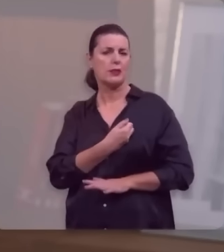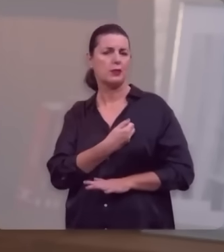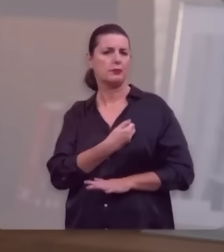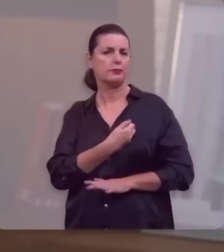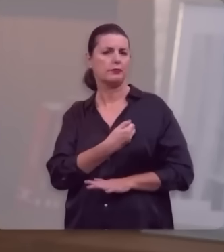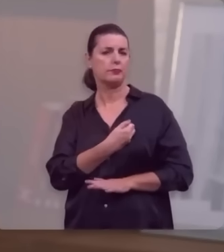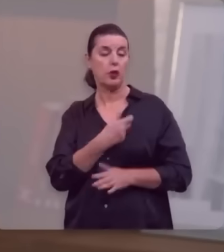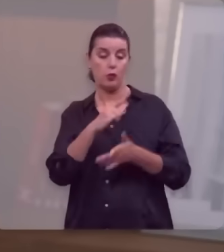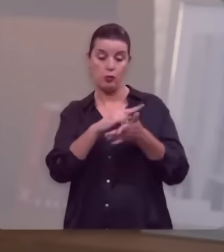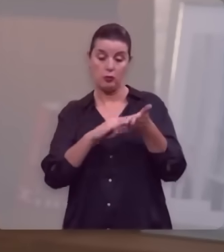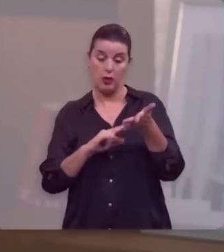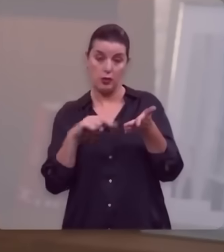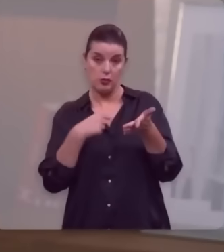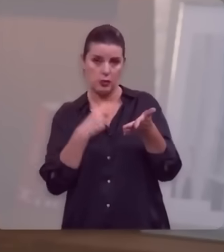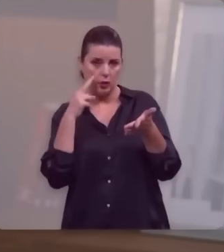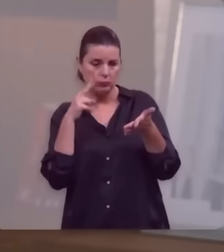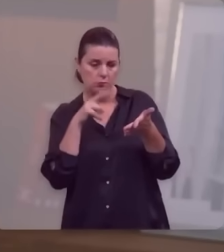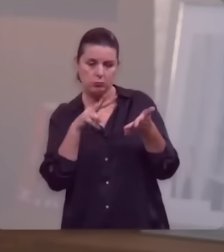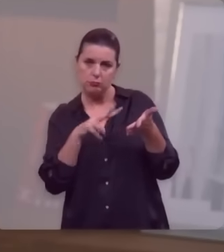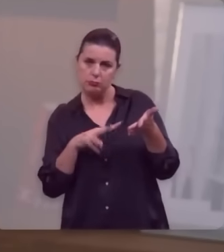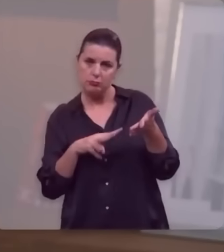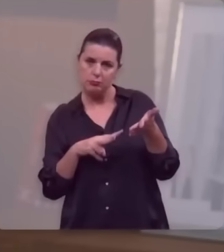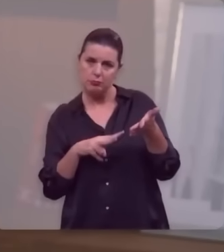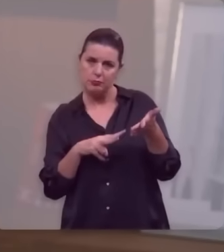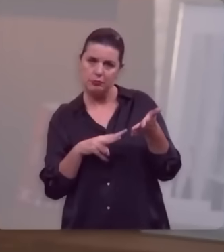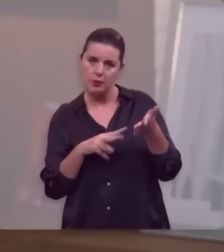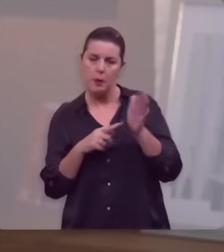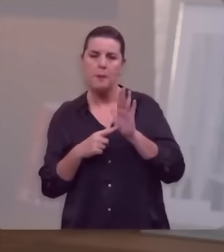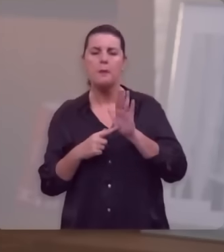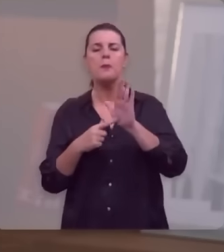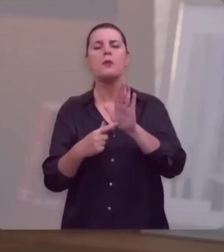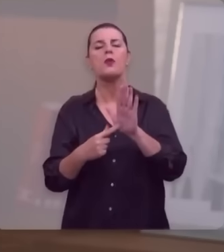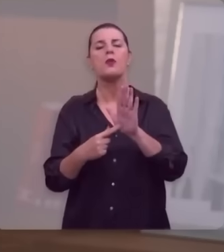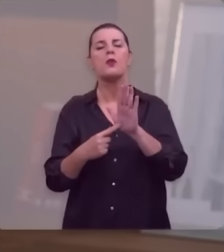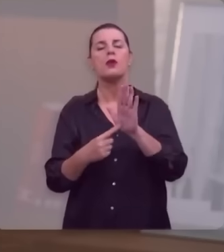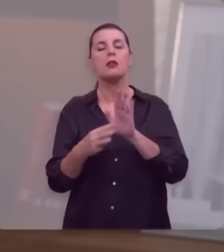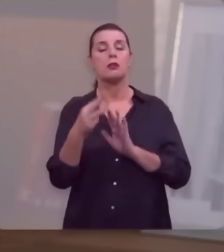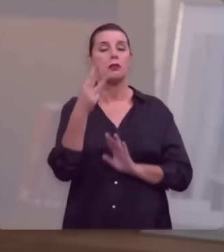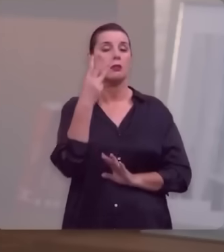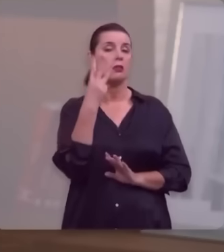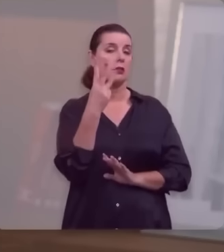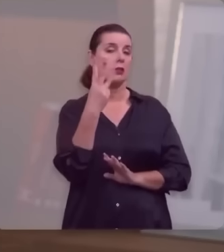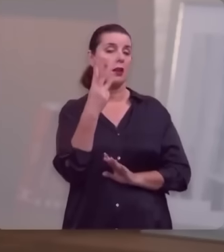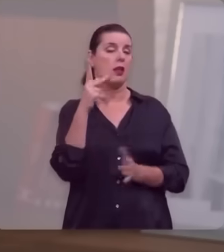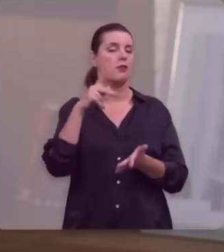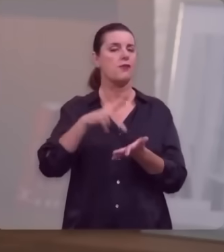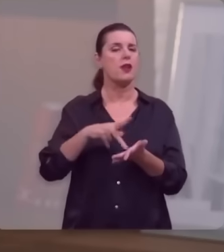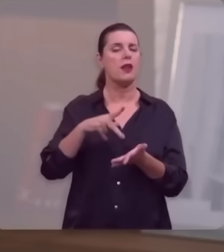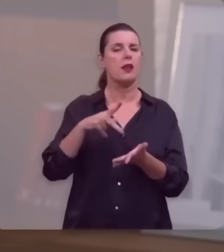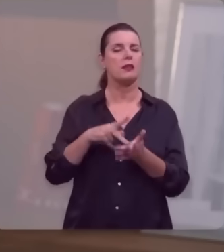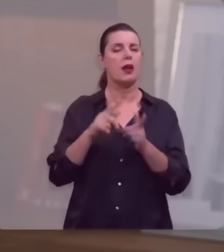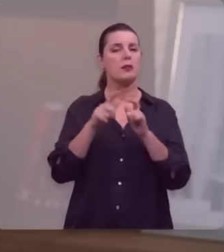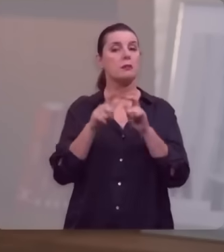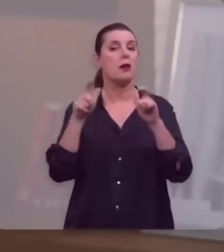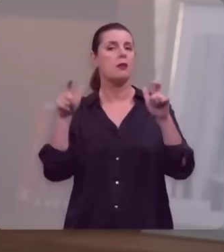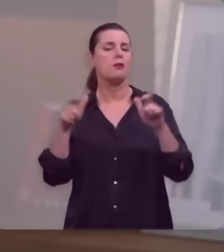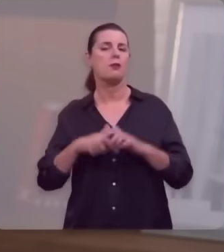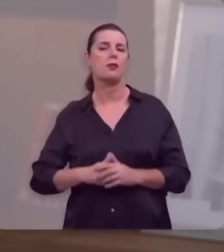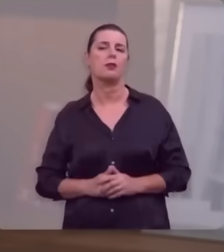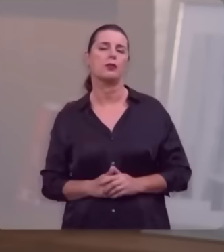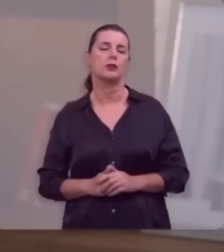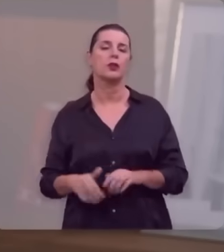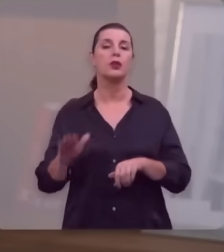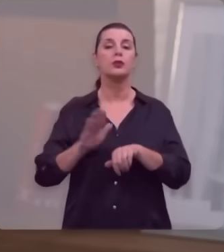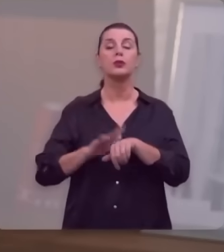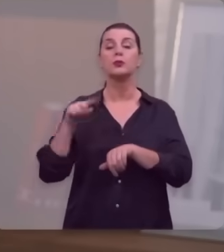e no texto que acabamos de ouvir ele vai mostrar três verdades magnas